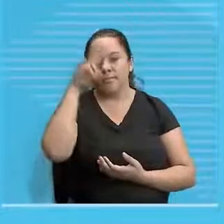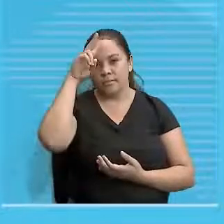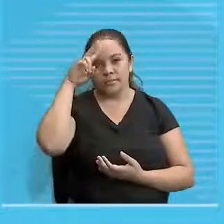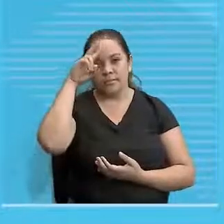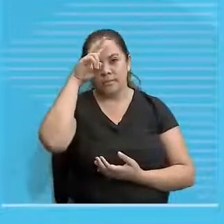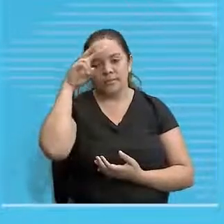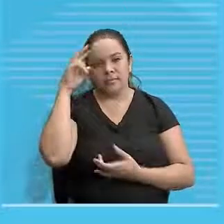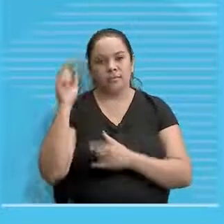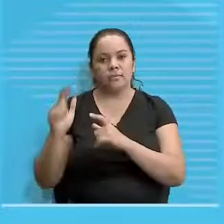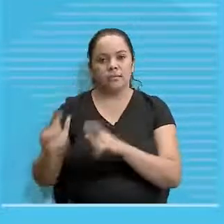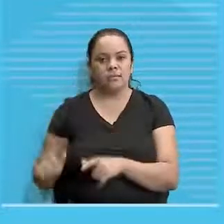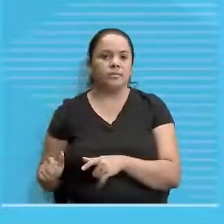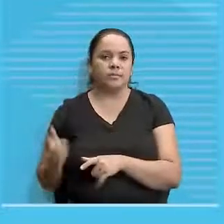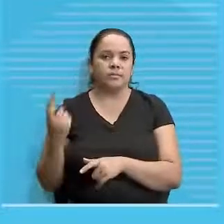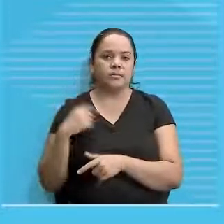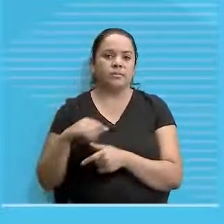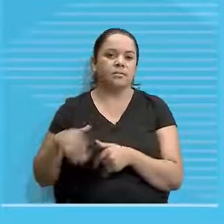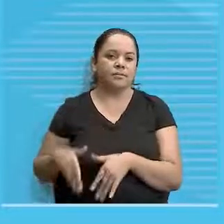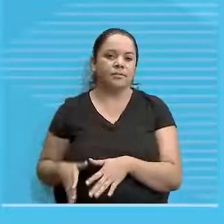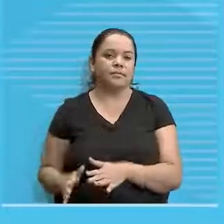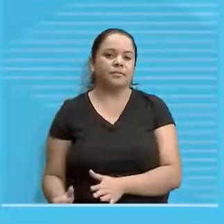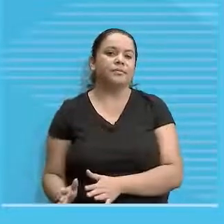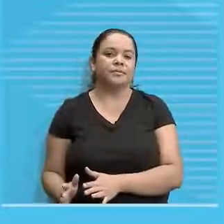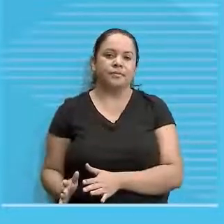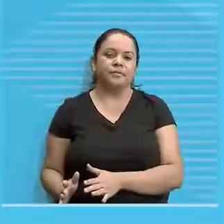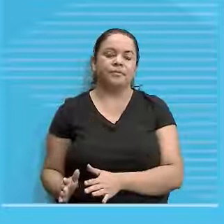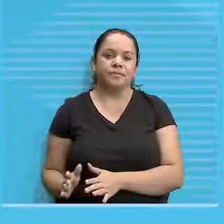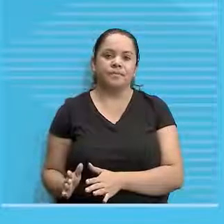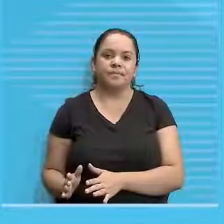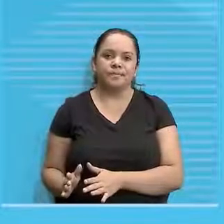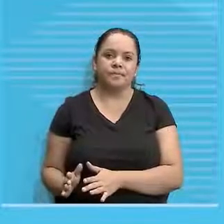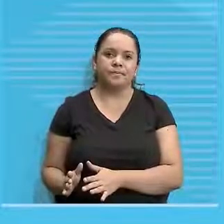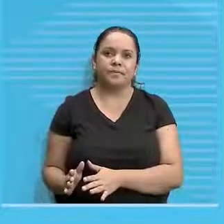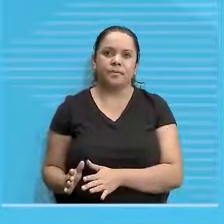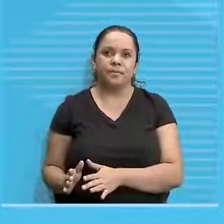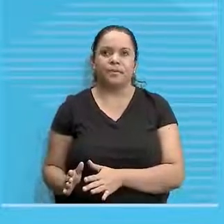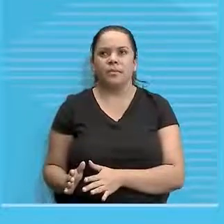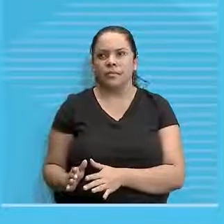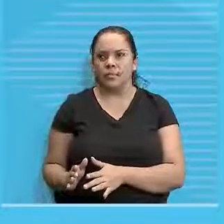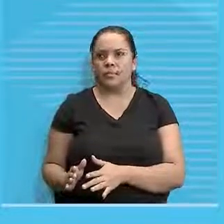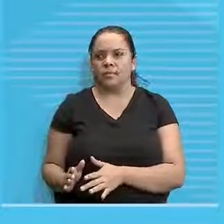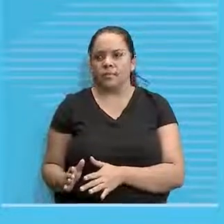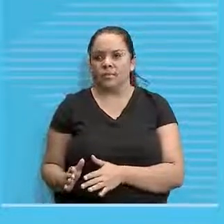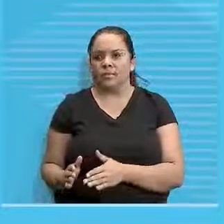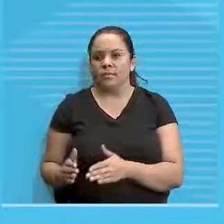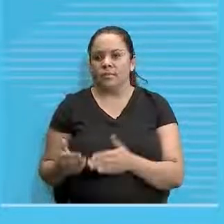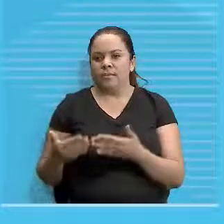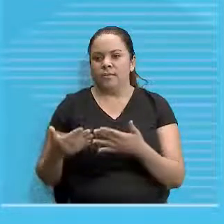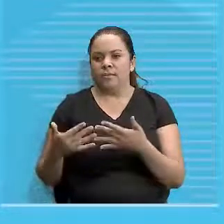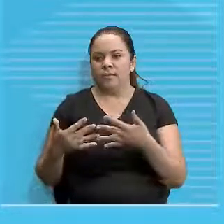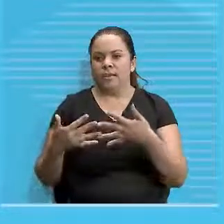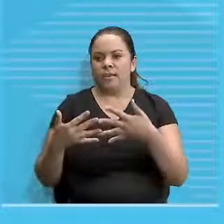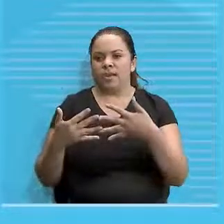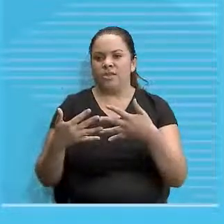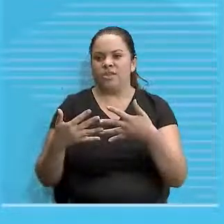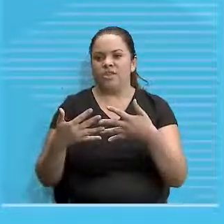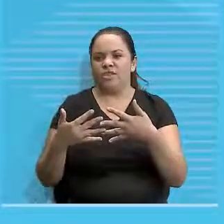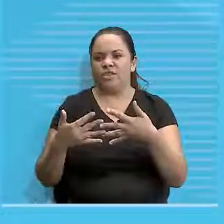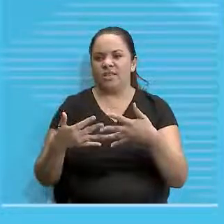gente nasceu, a nossa raça, a nossa etnia, o idioma, a crença religiosa ou não,